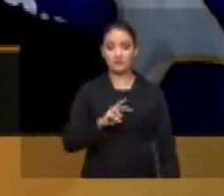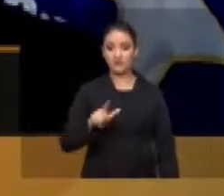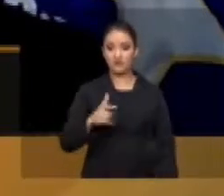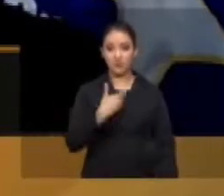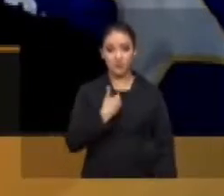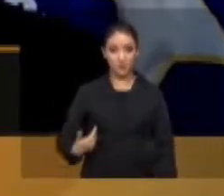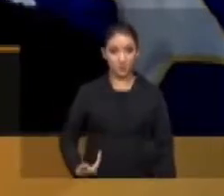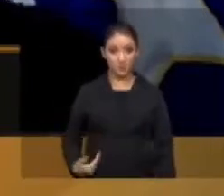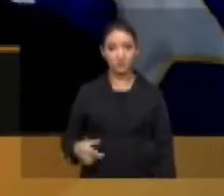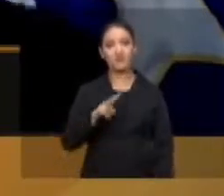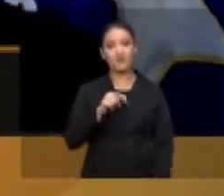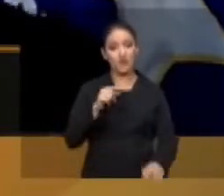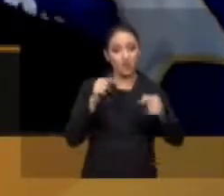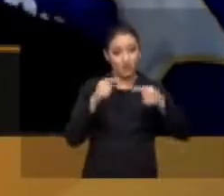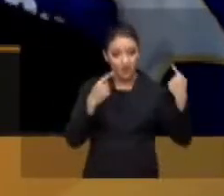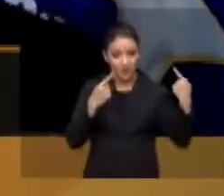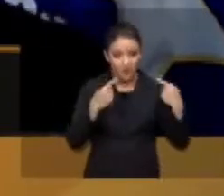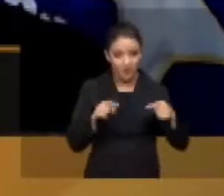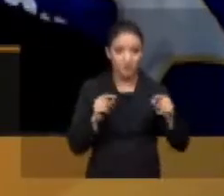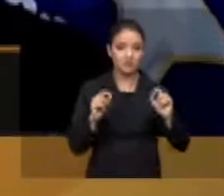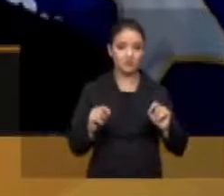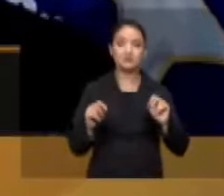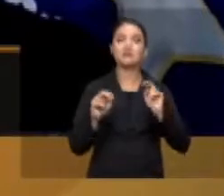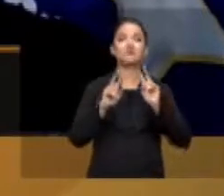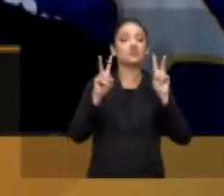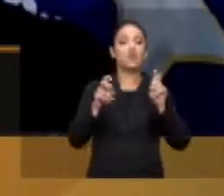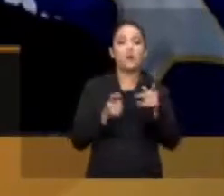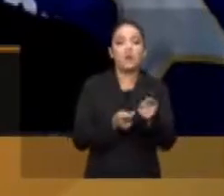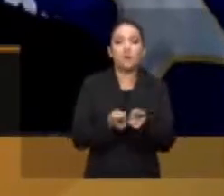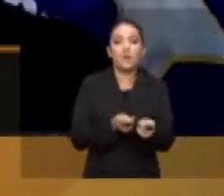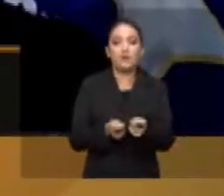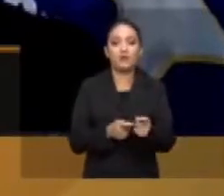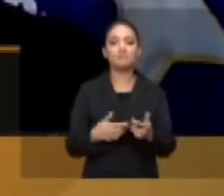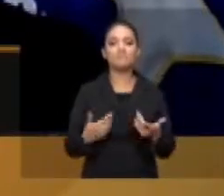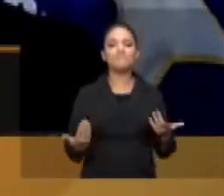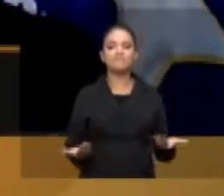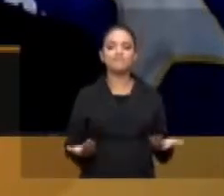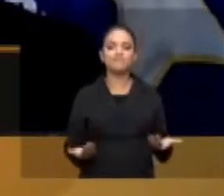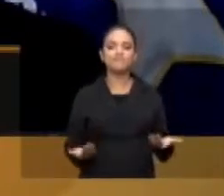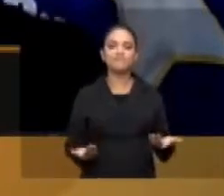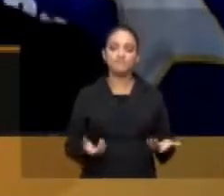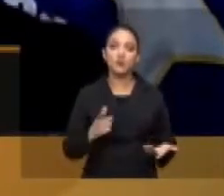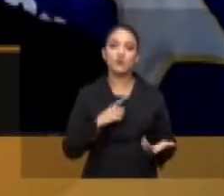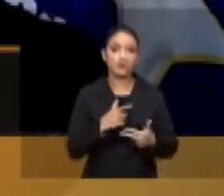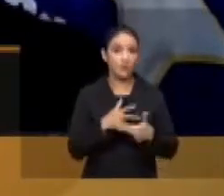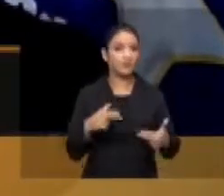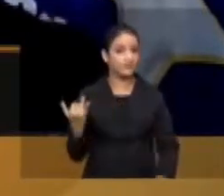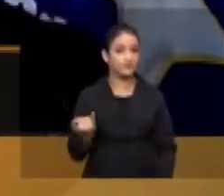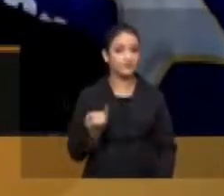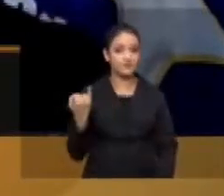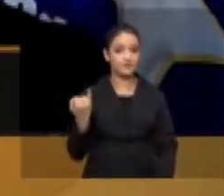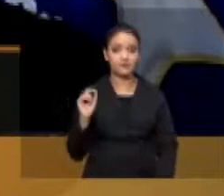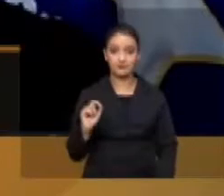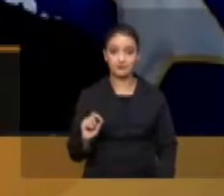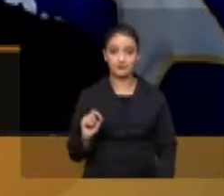ataca exatamente a questão do domínio. E aí nós temos uma questão crucial, que é a